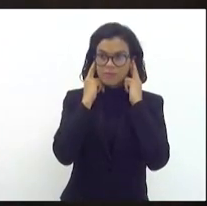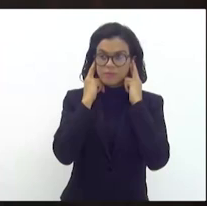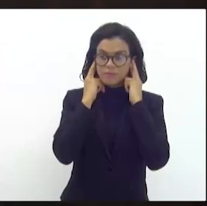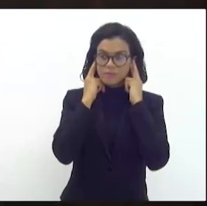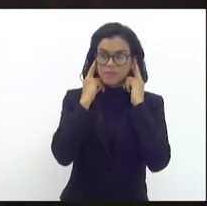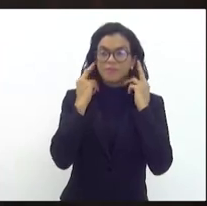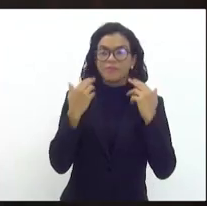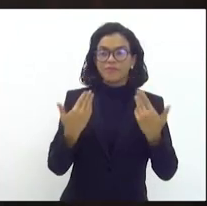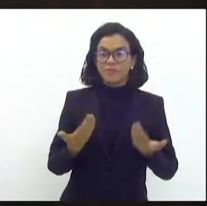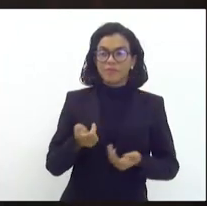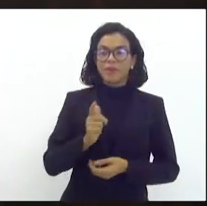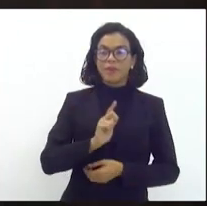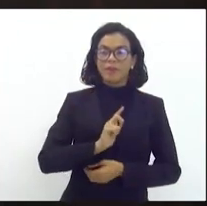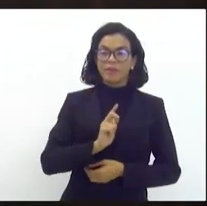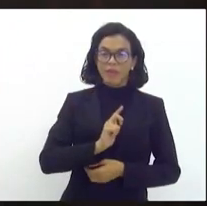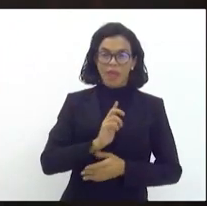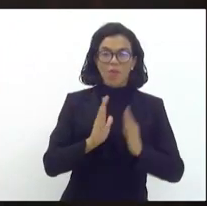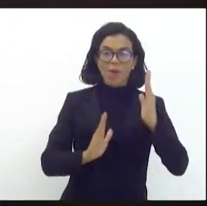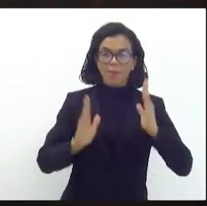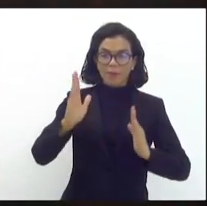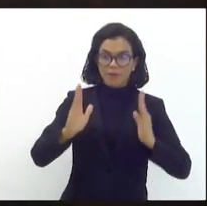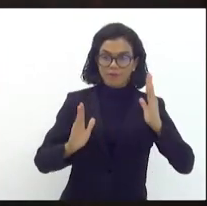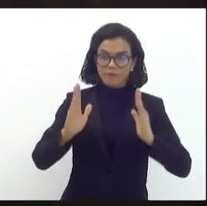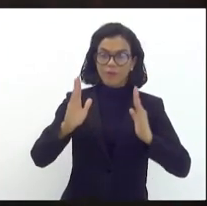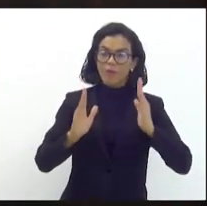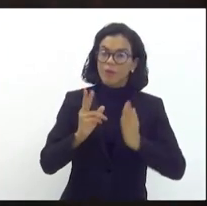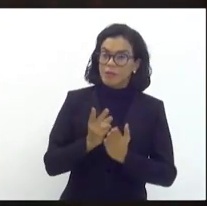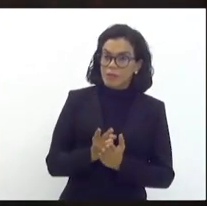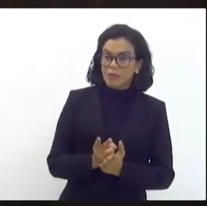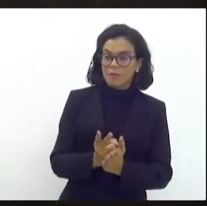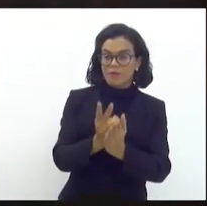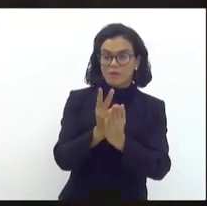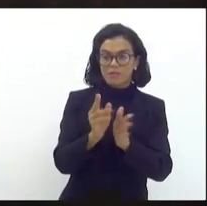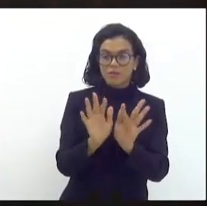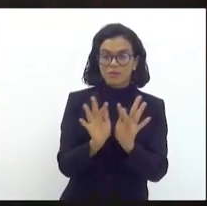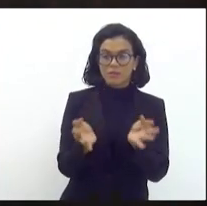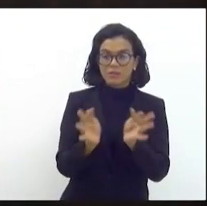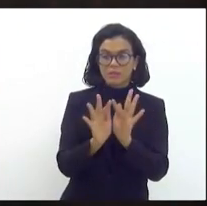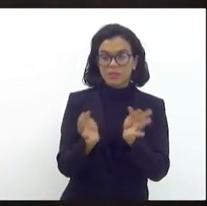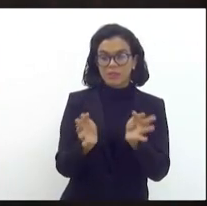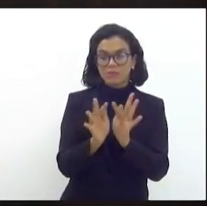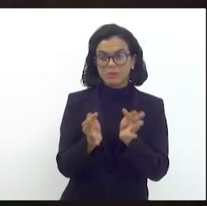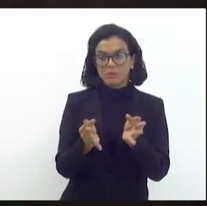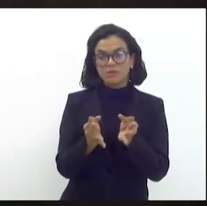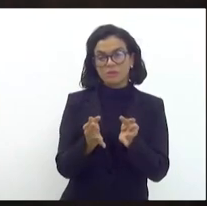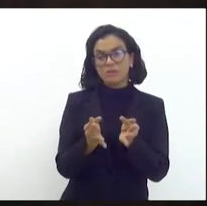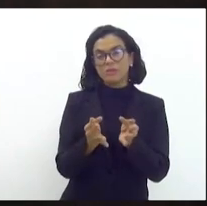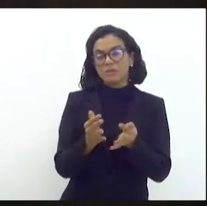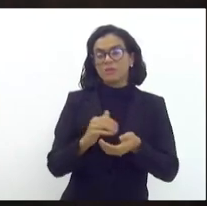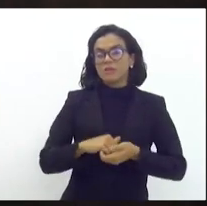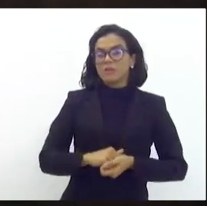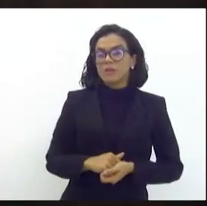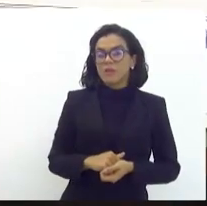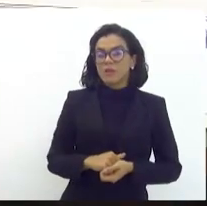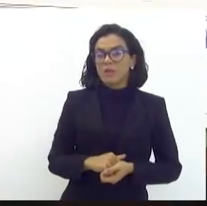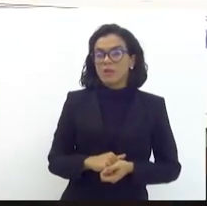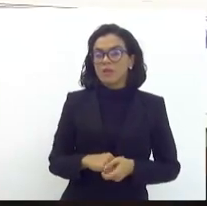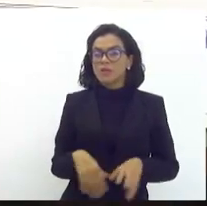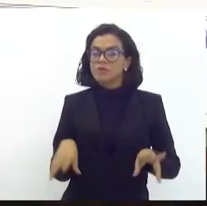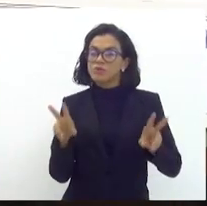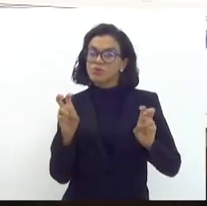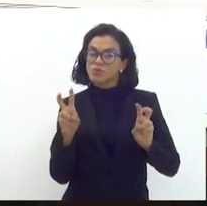é tem uma previsão de preservação do Simples né se a primeira coisa mas não se beneficiaria dos